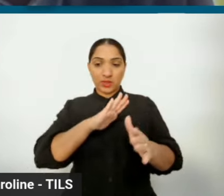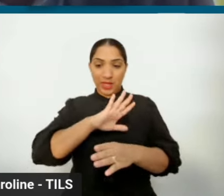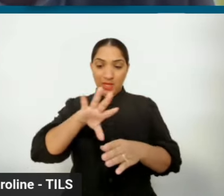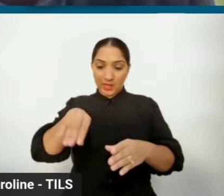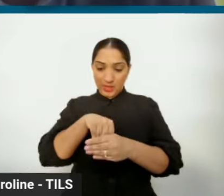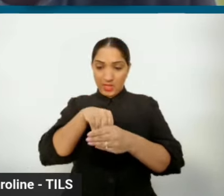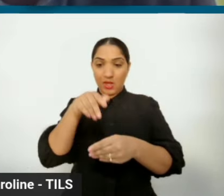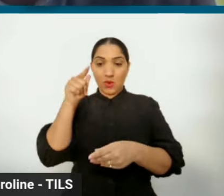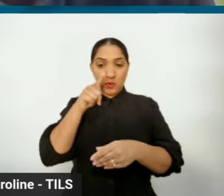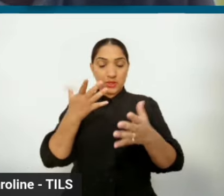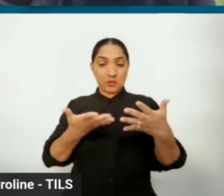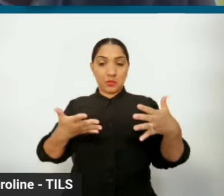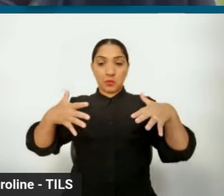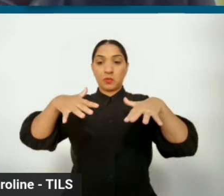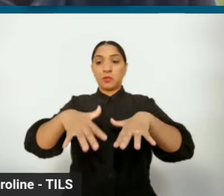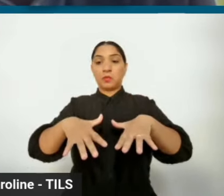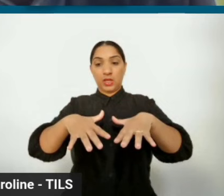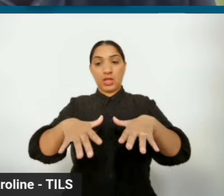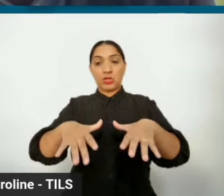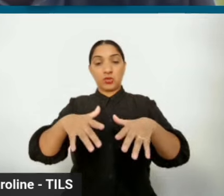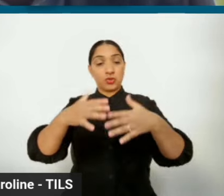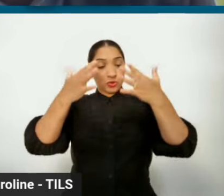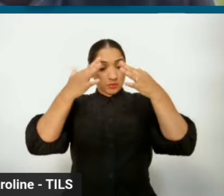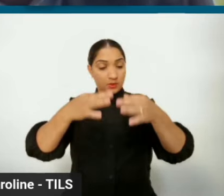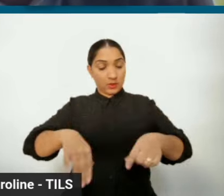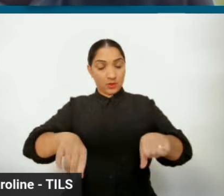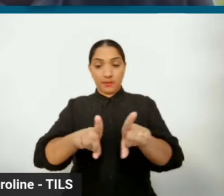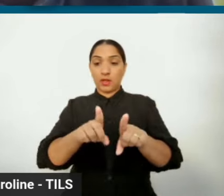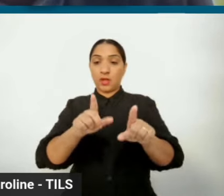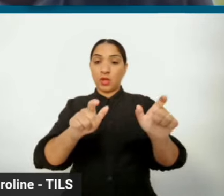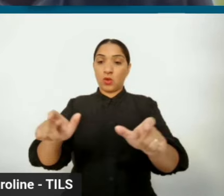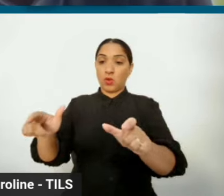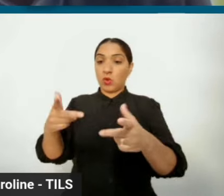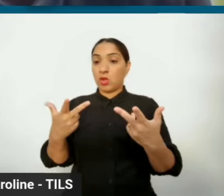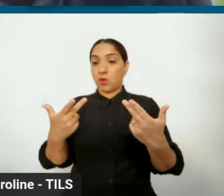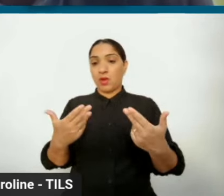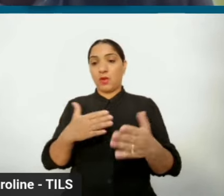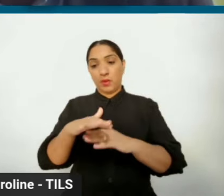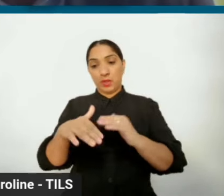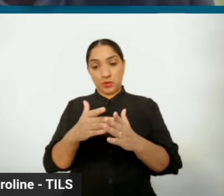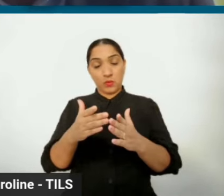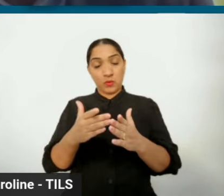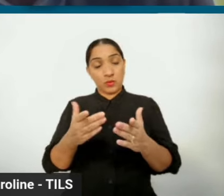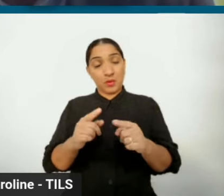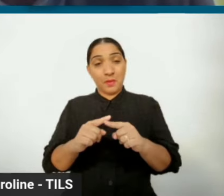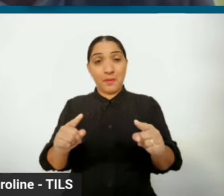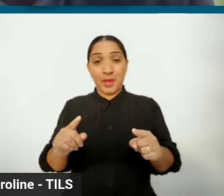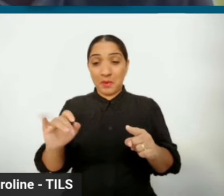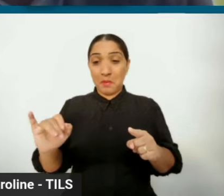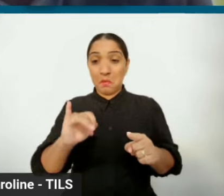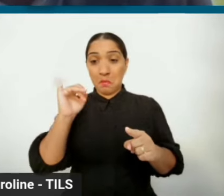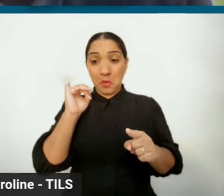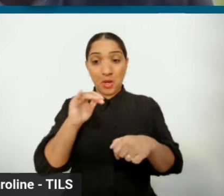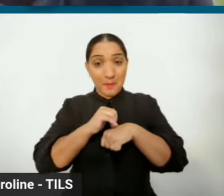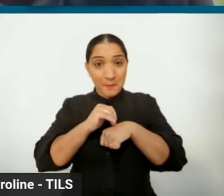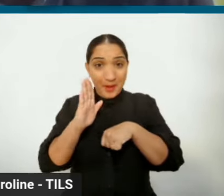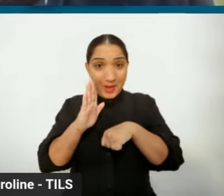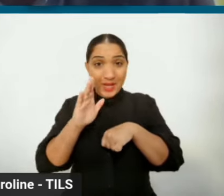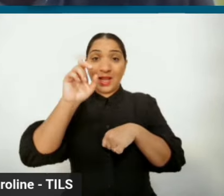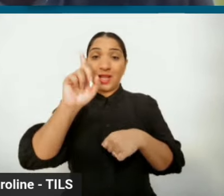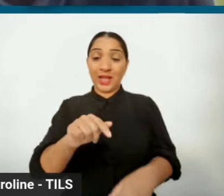em igualdade de condições com os demais candidatos. Porque o que importa, mais do que tudo isso, como dizia, é